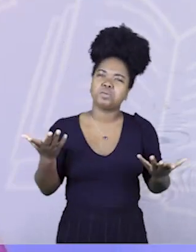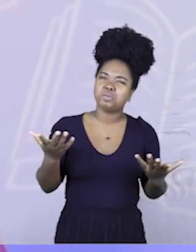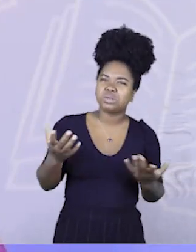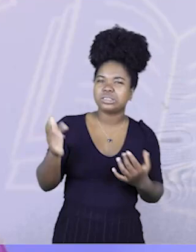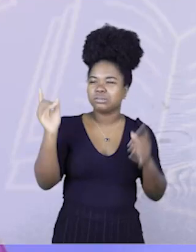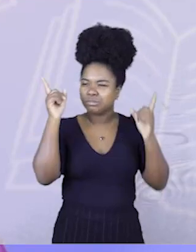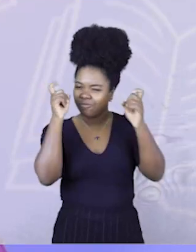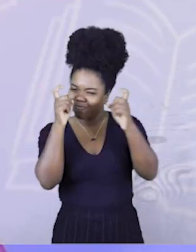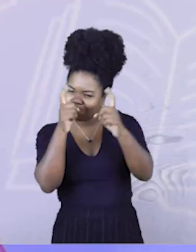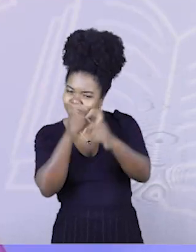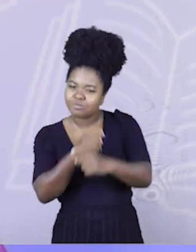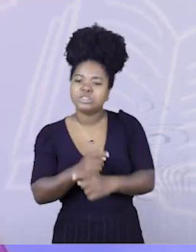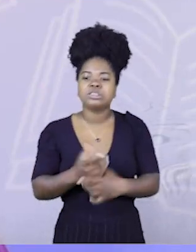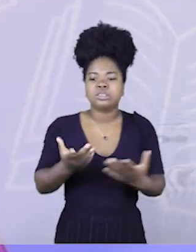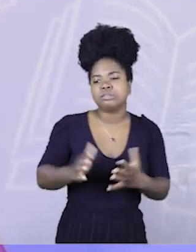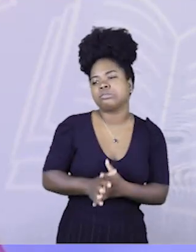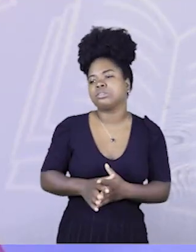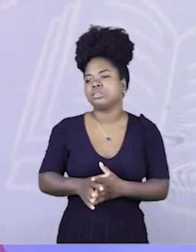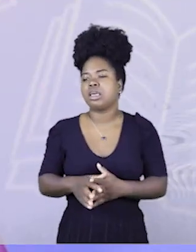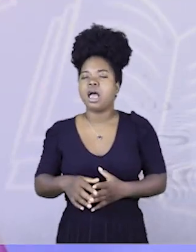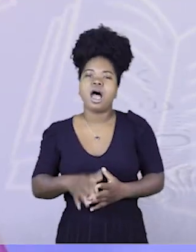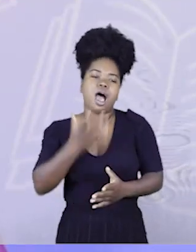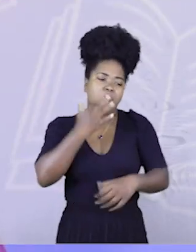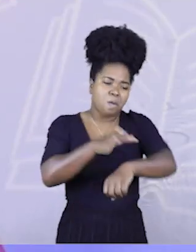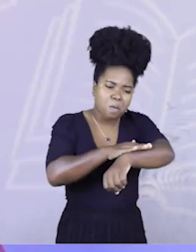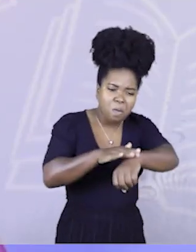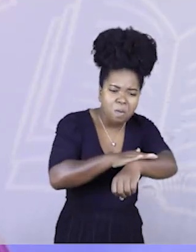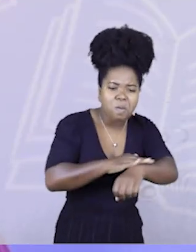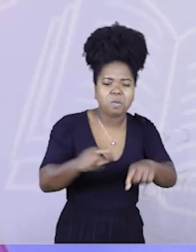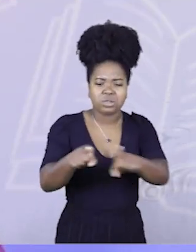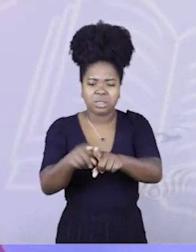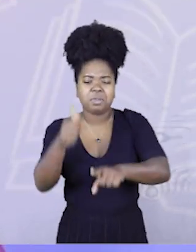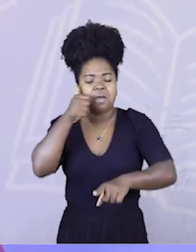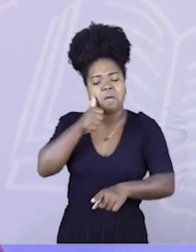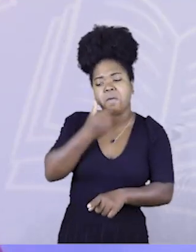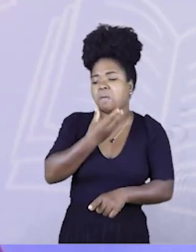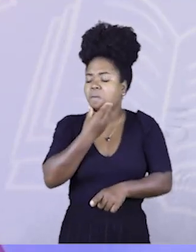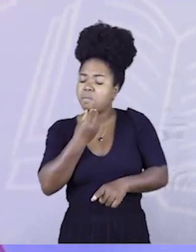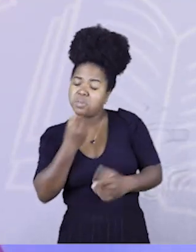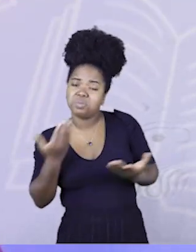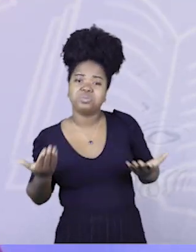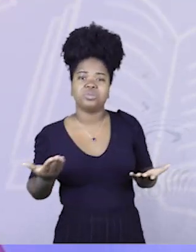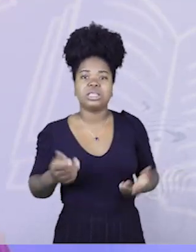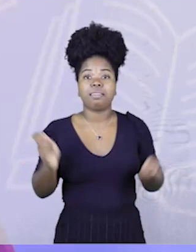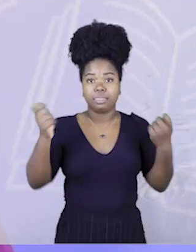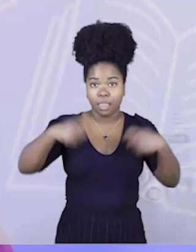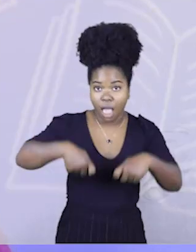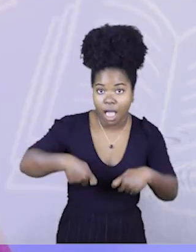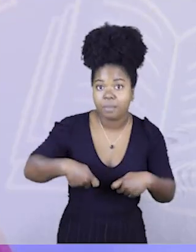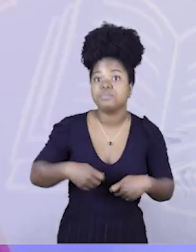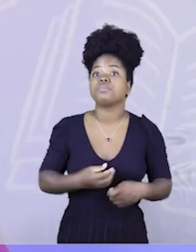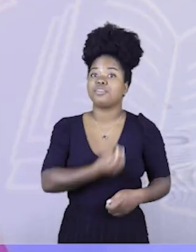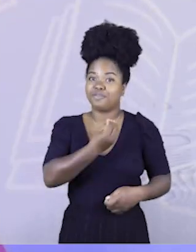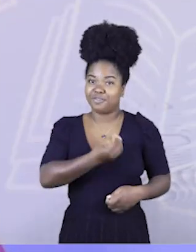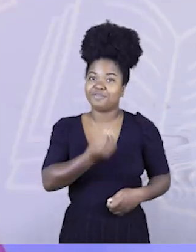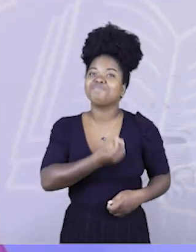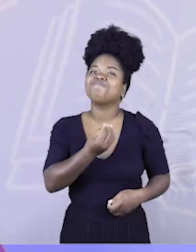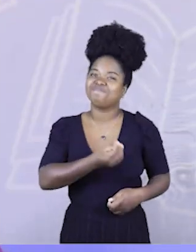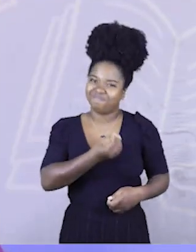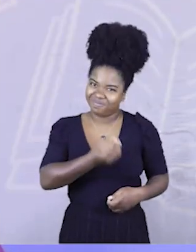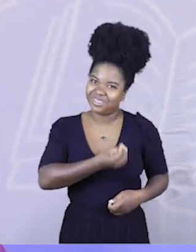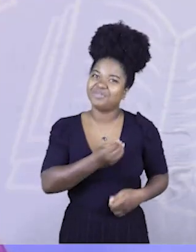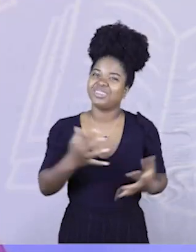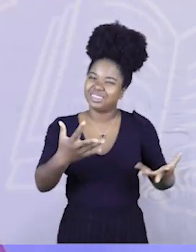suas dificuldades relativas à classe social, raça, cor, orientação sexual, gênero, possam viver uma vida